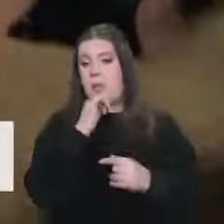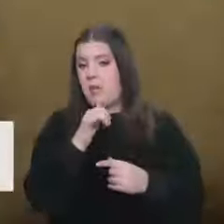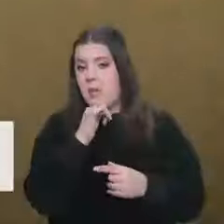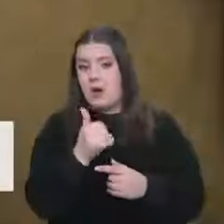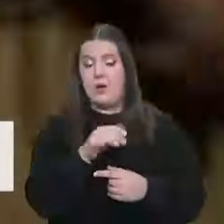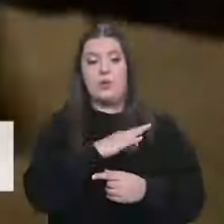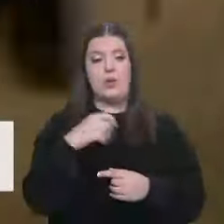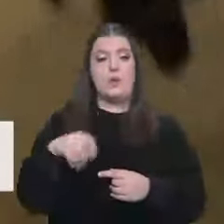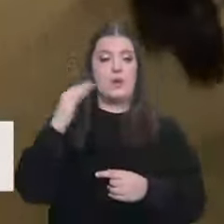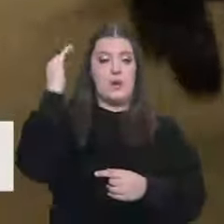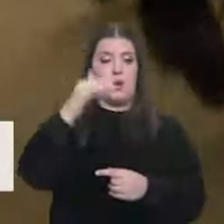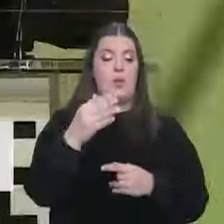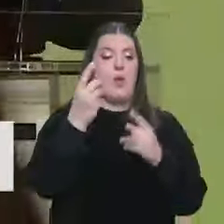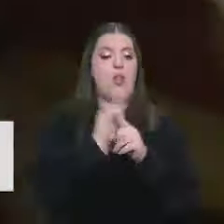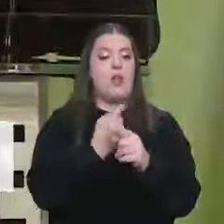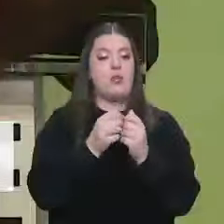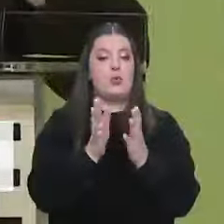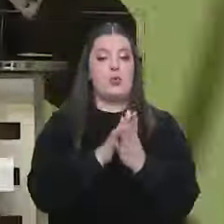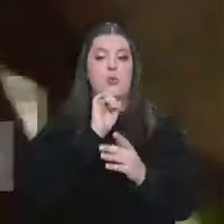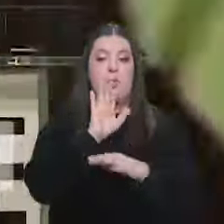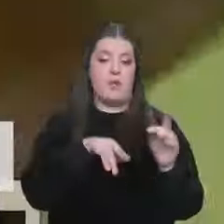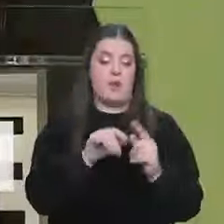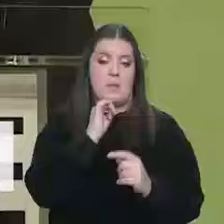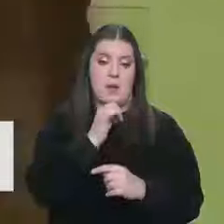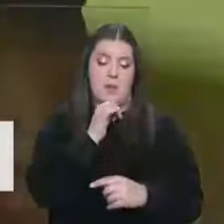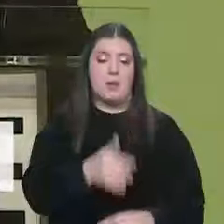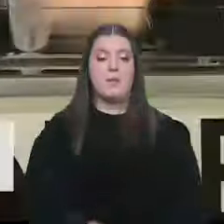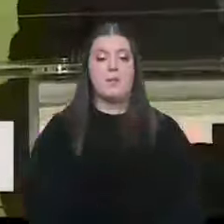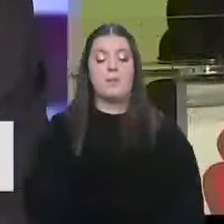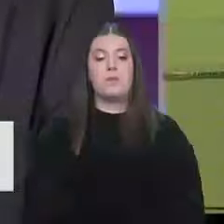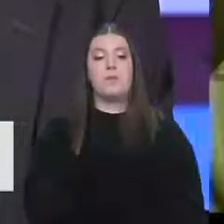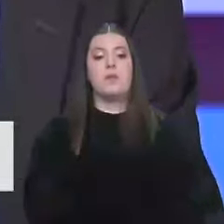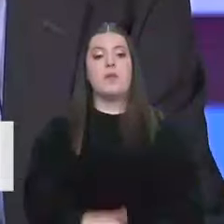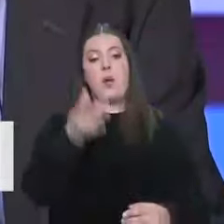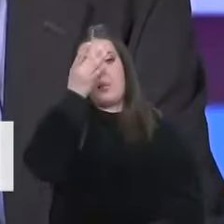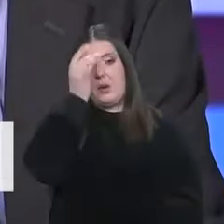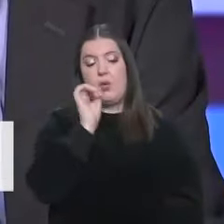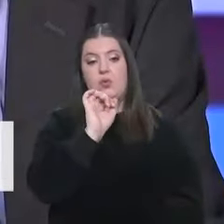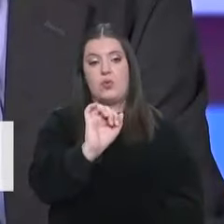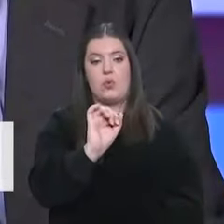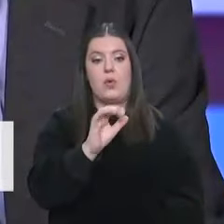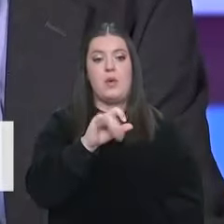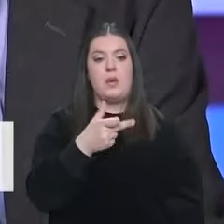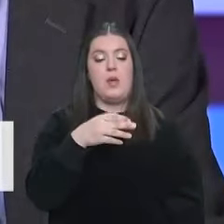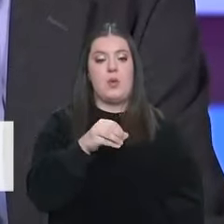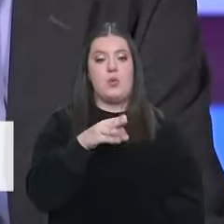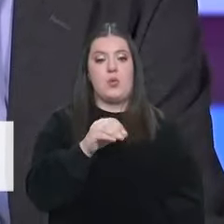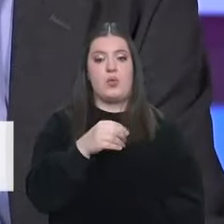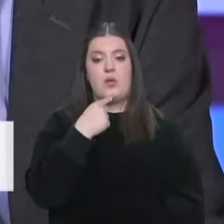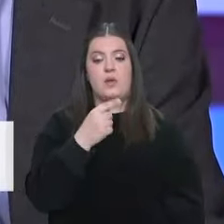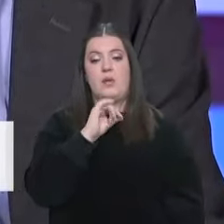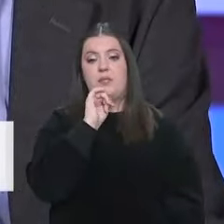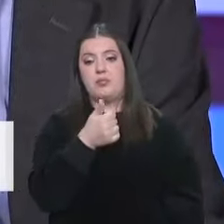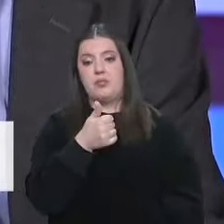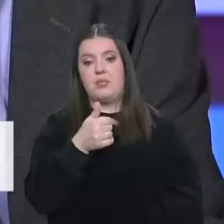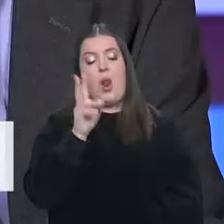senhor presidente da república ainda não tem os dados todos para a poder fazer mas posso tem depreender que na sua opinião Pedro Nuno Santos se precipitou ao assumir uma derrota